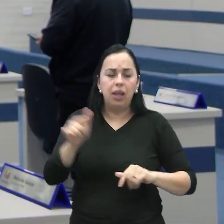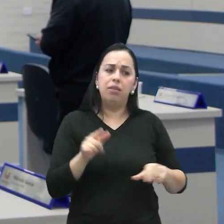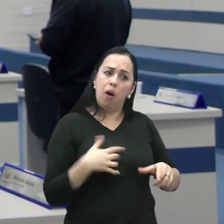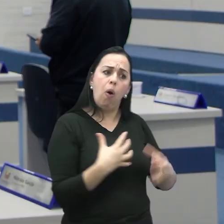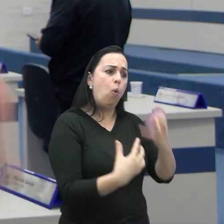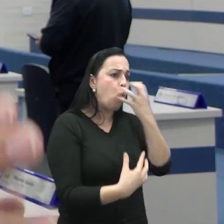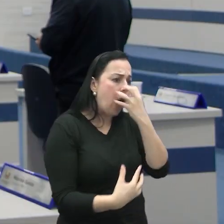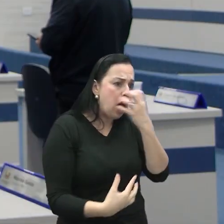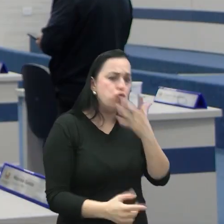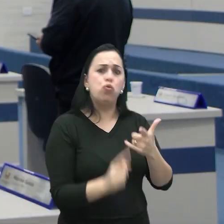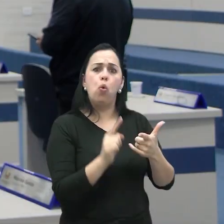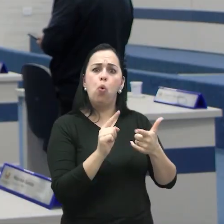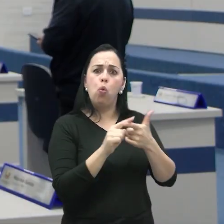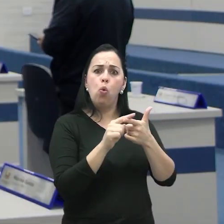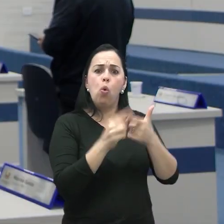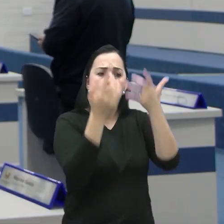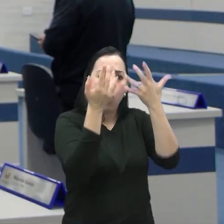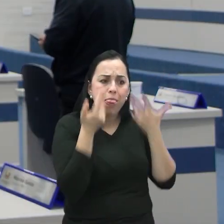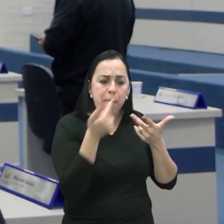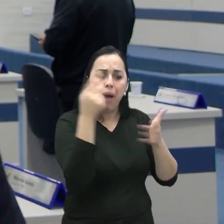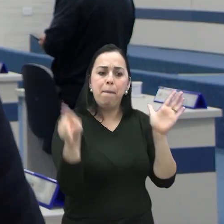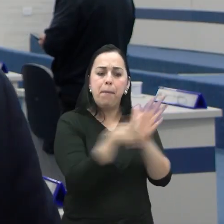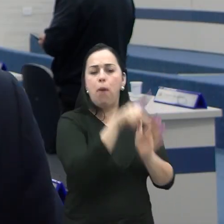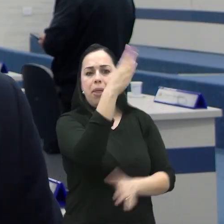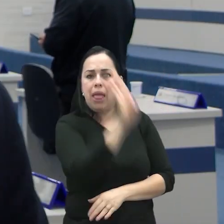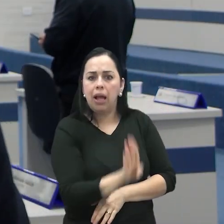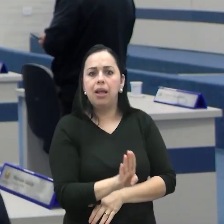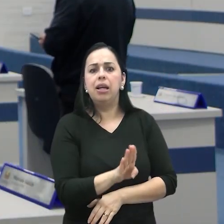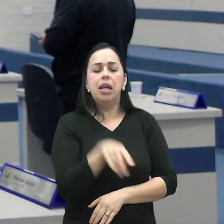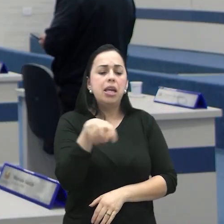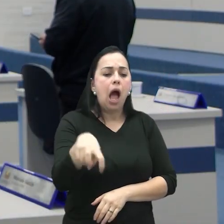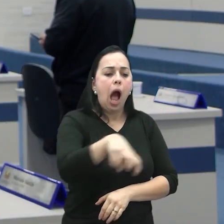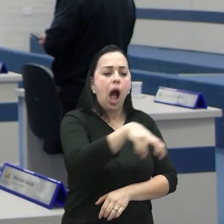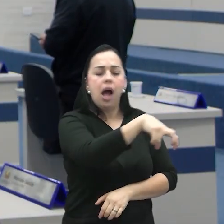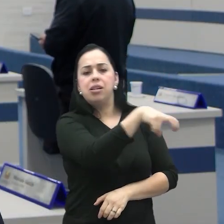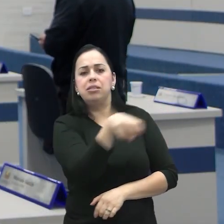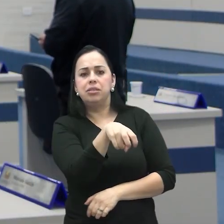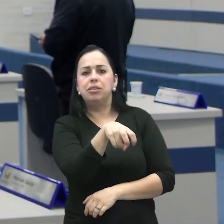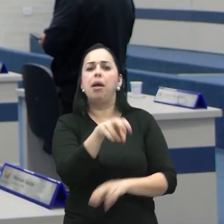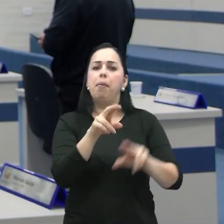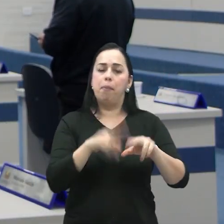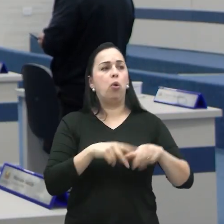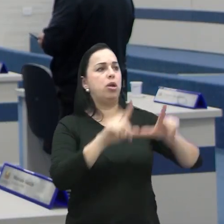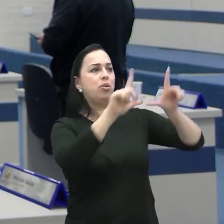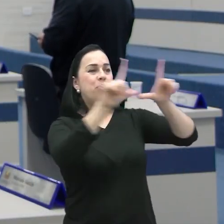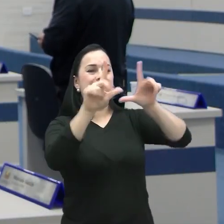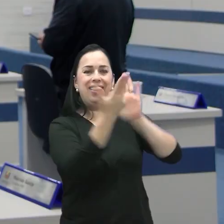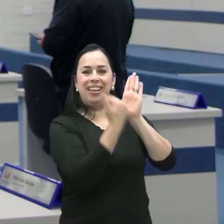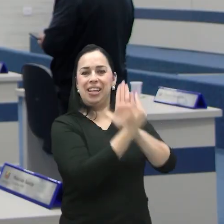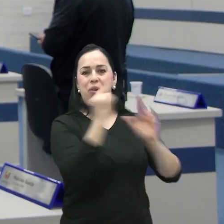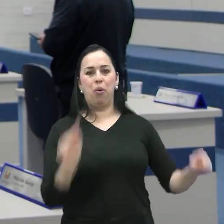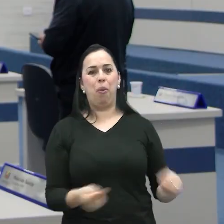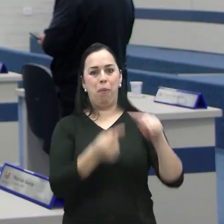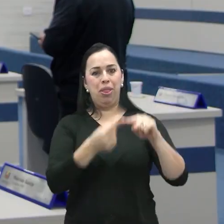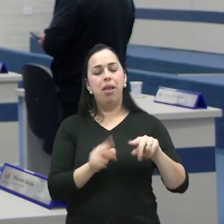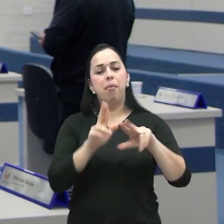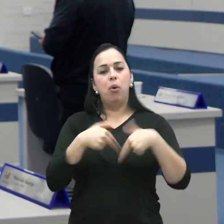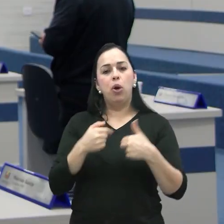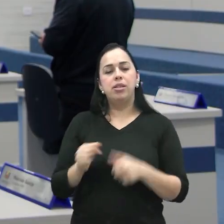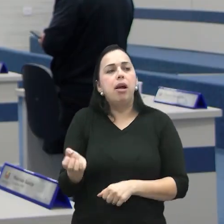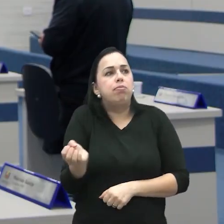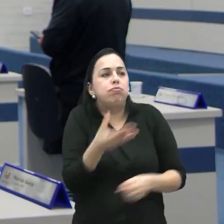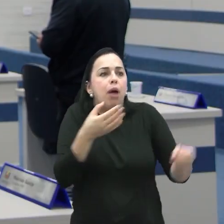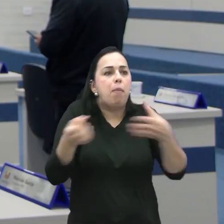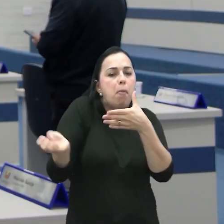cachorro, colocar um bicho local, né, que geralmente transita ali naquelas vias onde essas placas estão sendo colocadas. Então eu sinto que